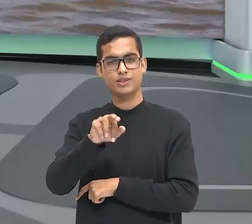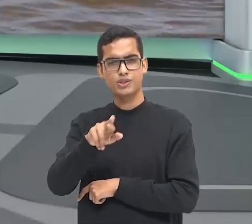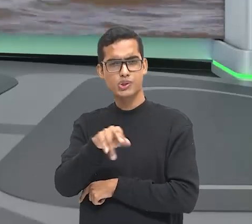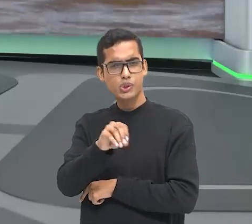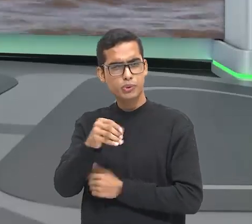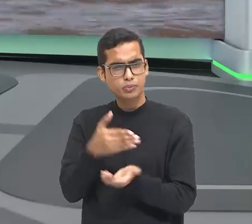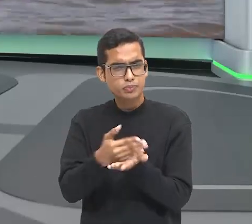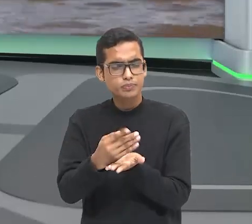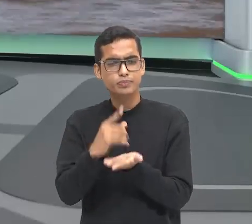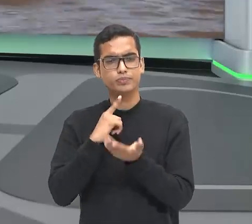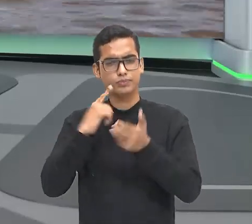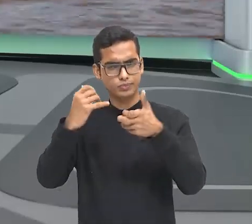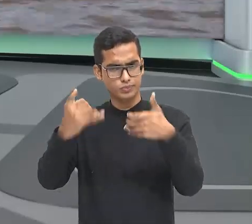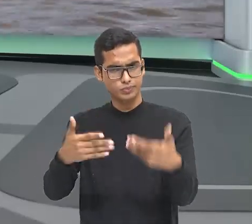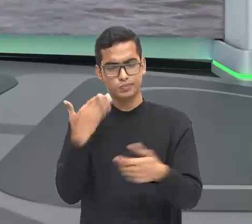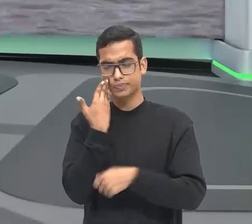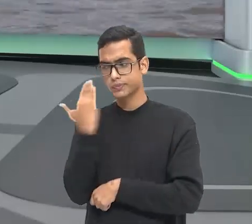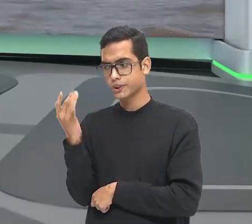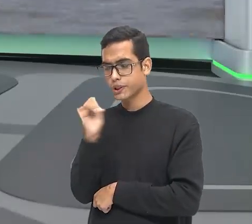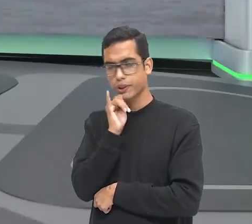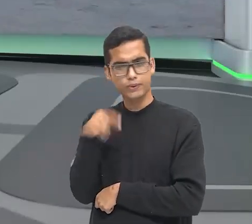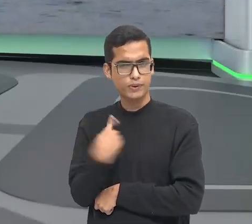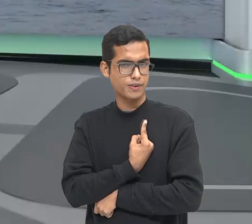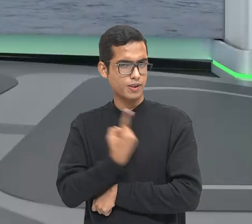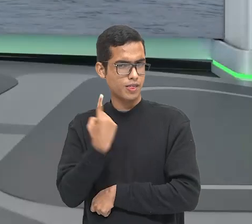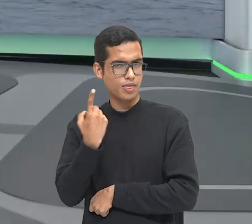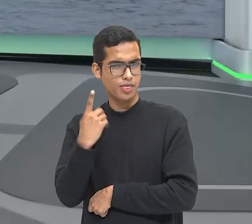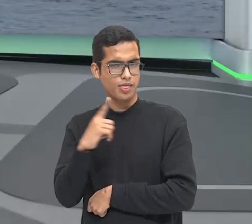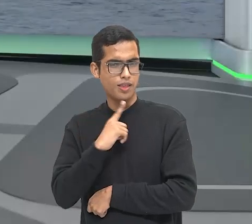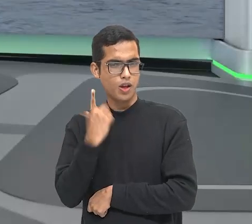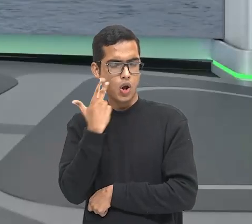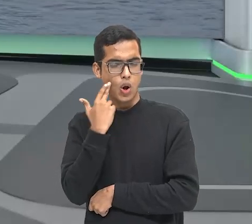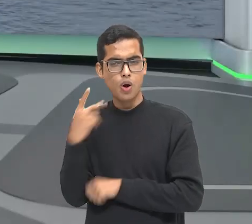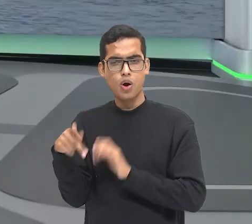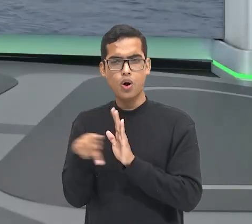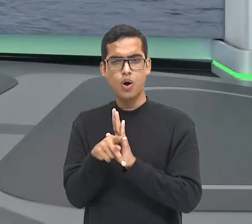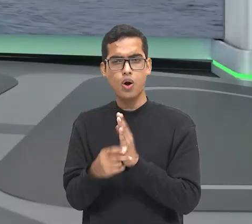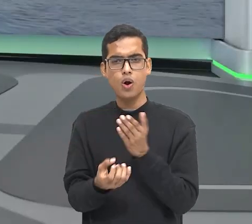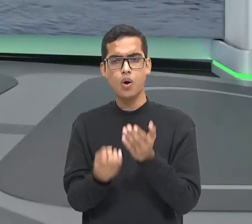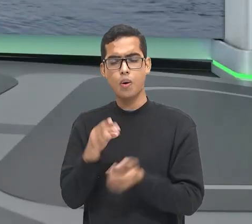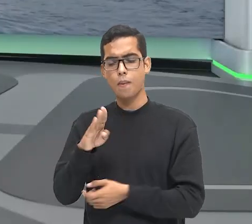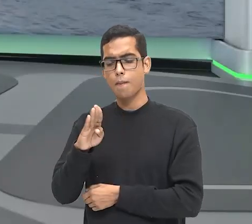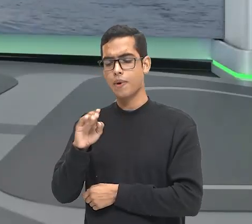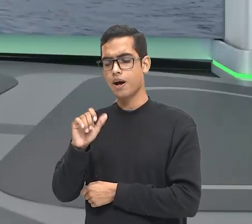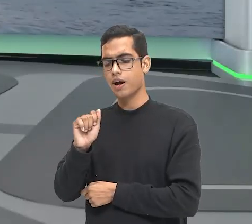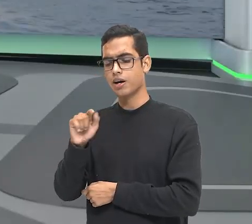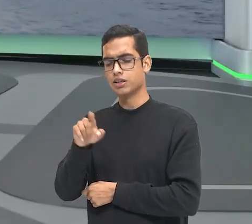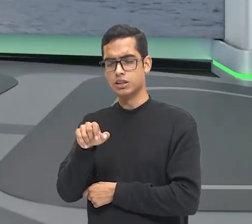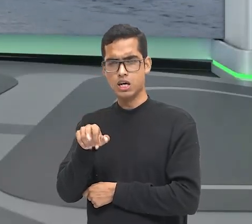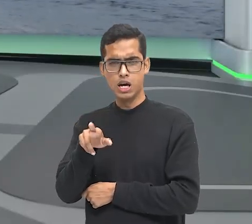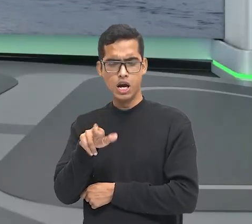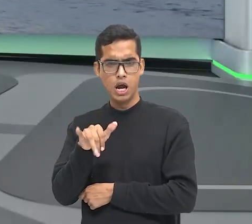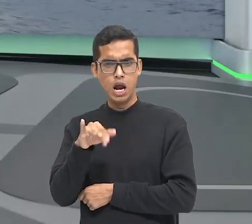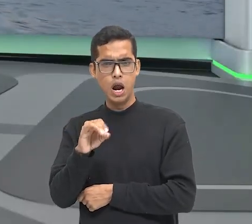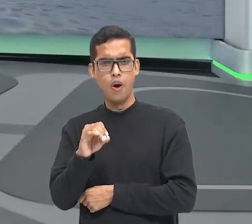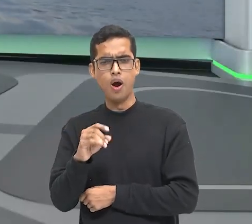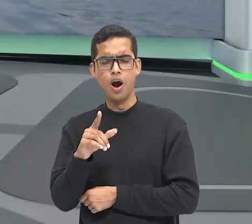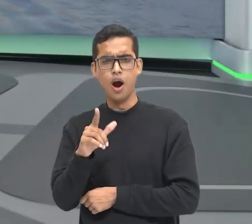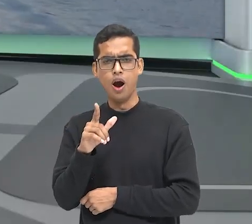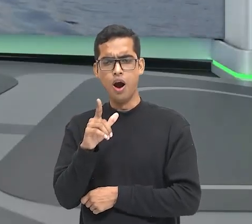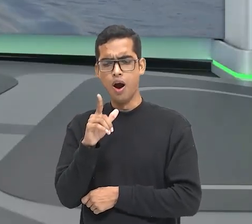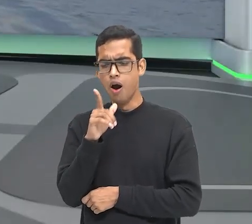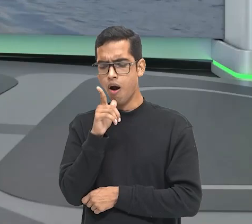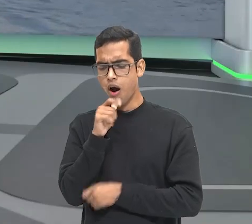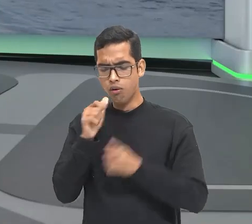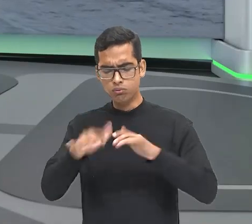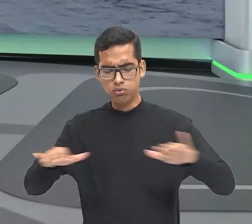falando ali sobre ondas, um exemplo que a gente tem também a formação do banzeiro, como a gente pôde observar aí nessa imagem. Mas agora a gente vai